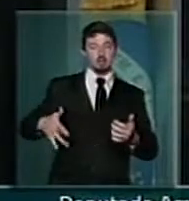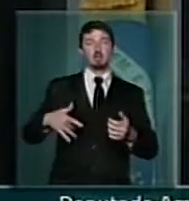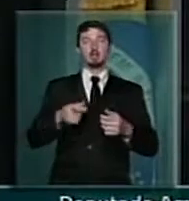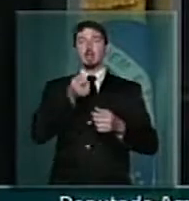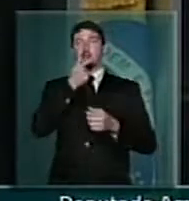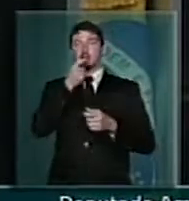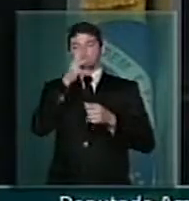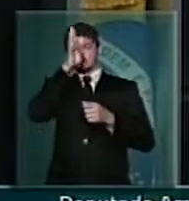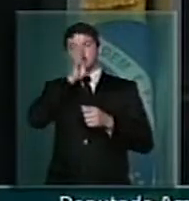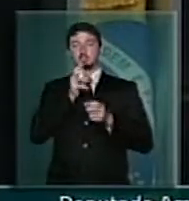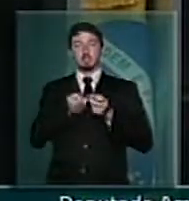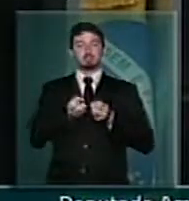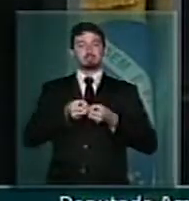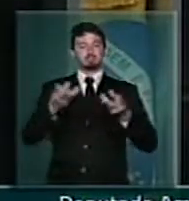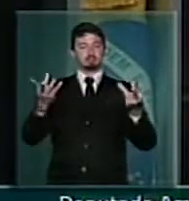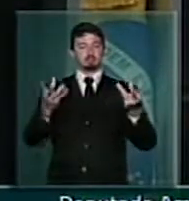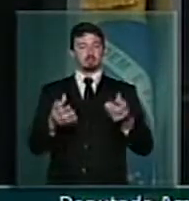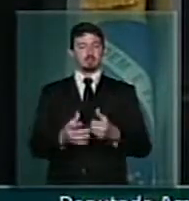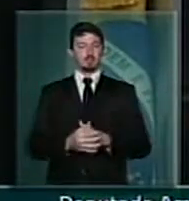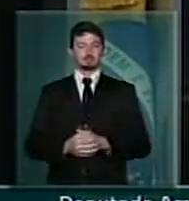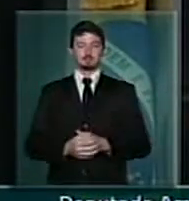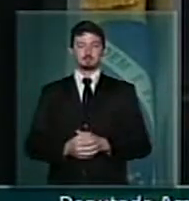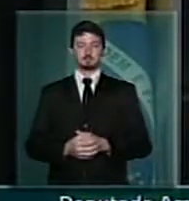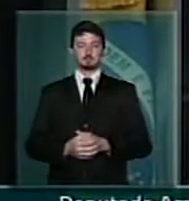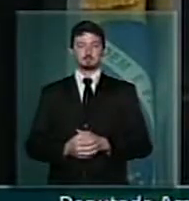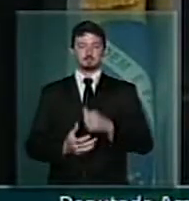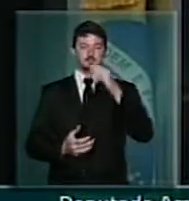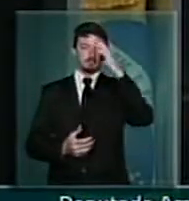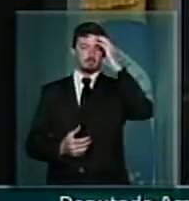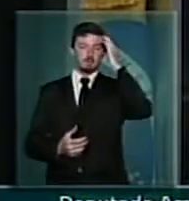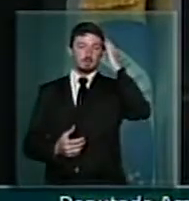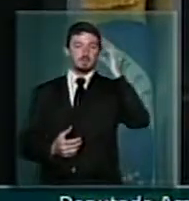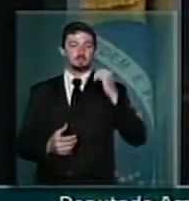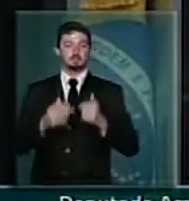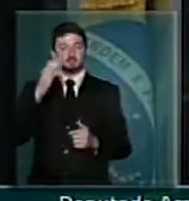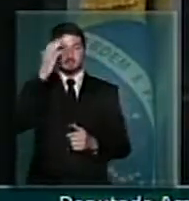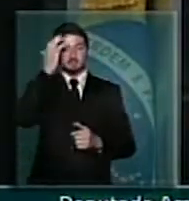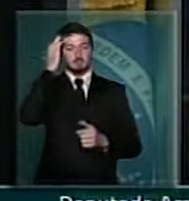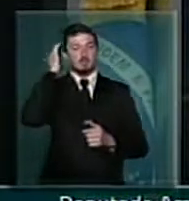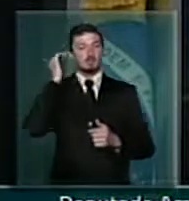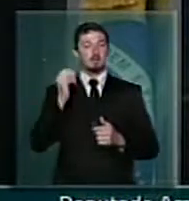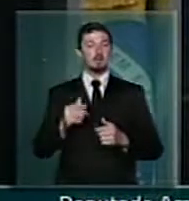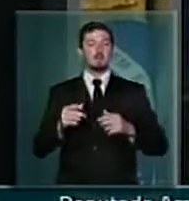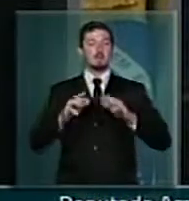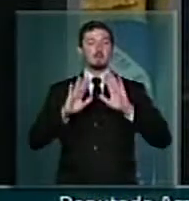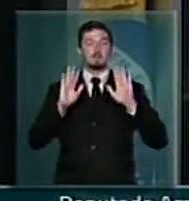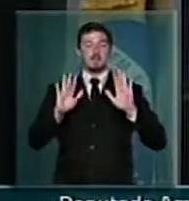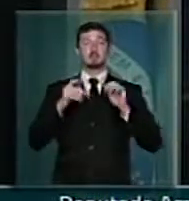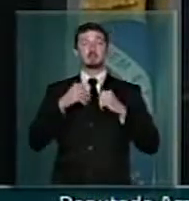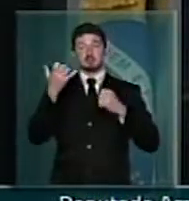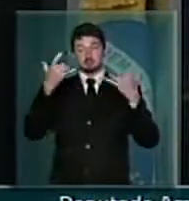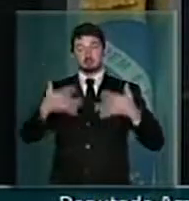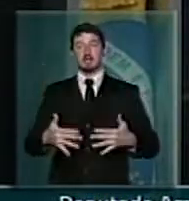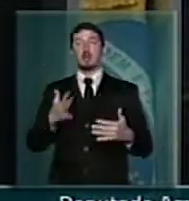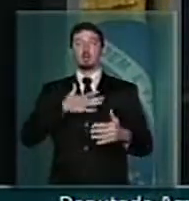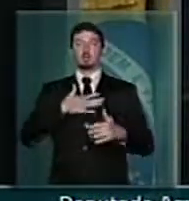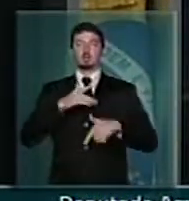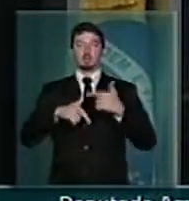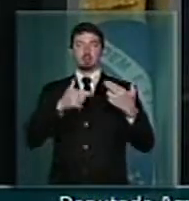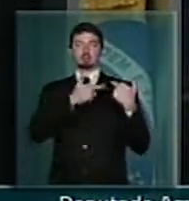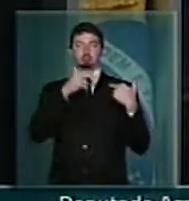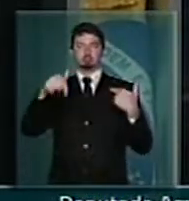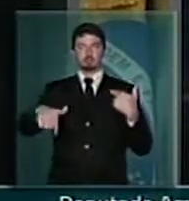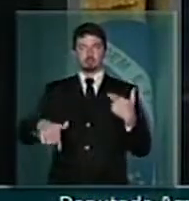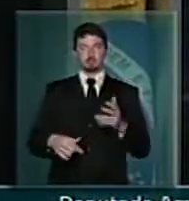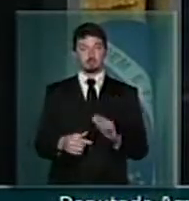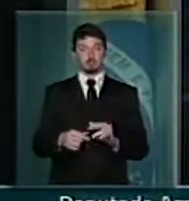padre José Linhares. Muito bem, senhor. Mas, padre José Linhares, eu vou aqui também prestar conta do meu mandato. Sabendo